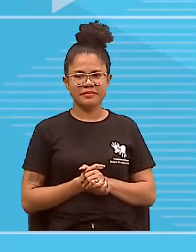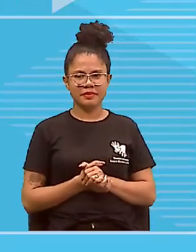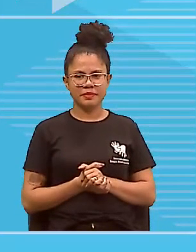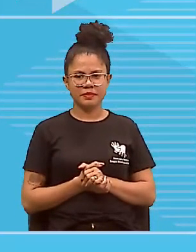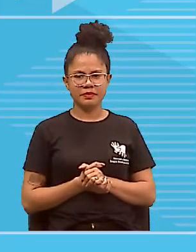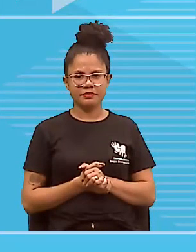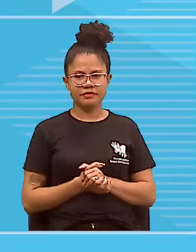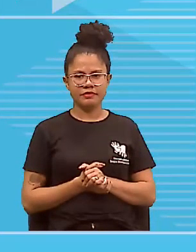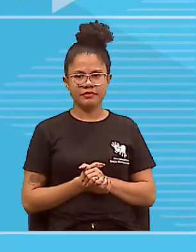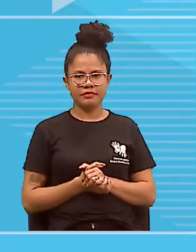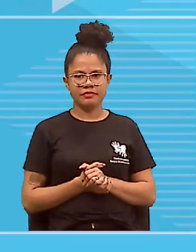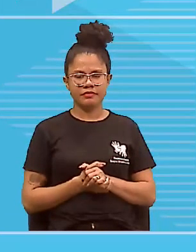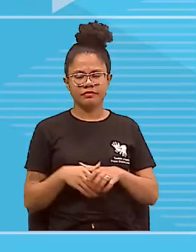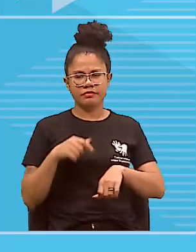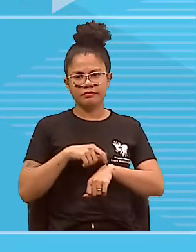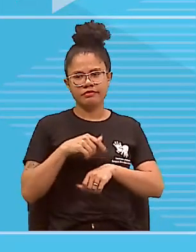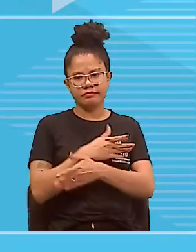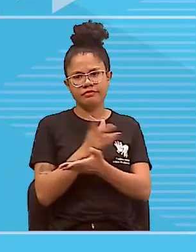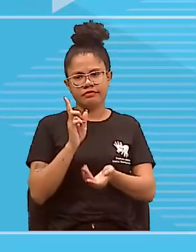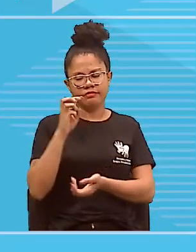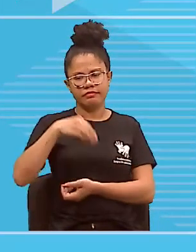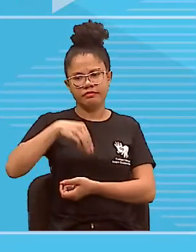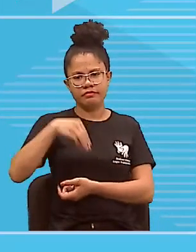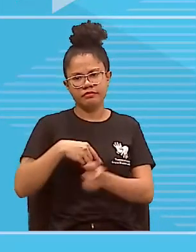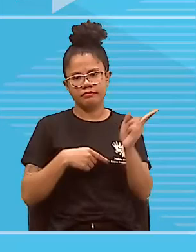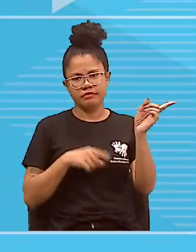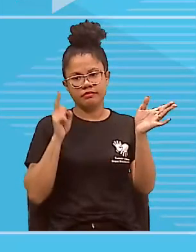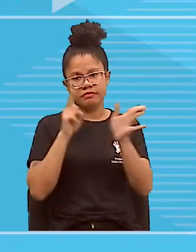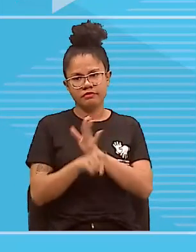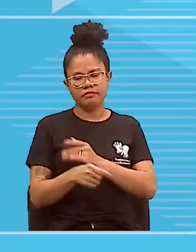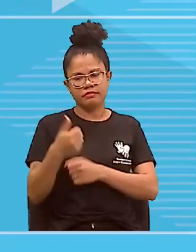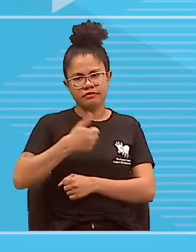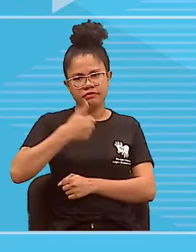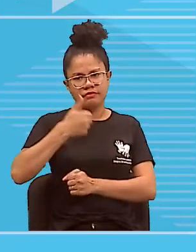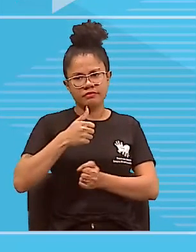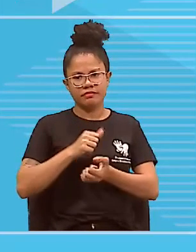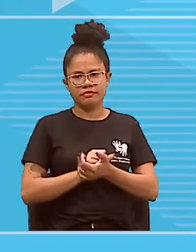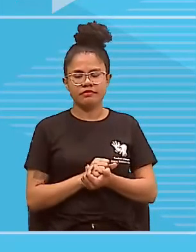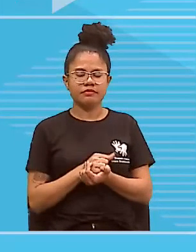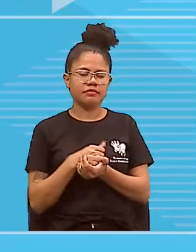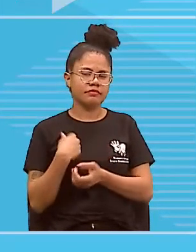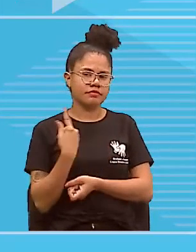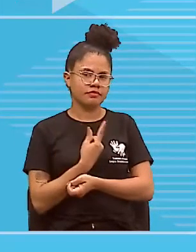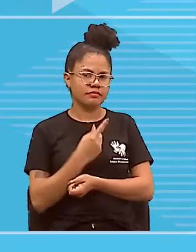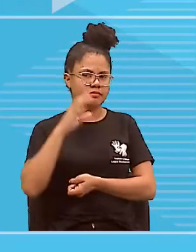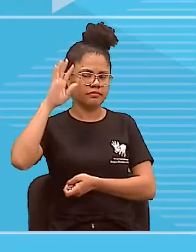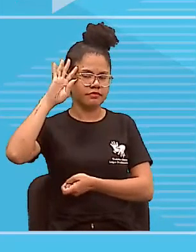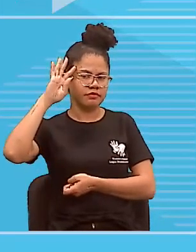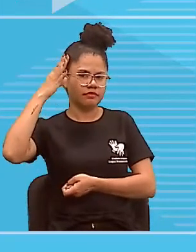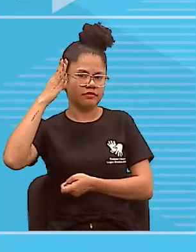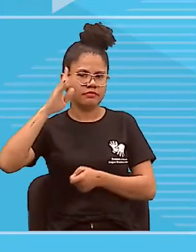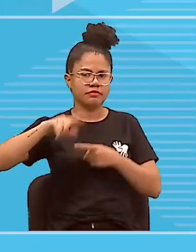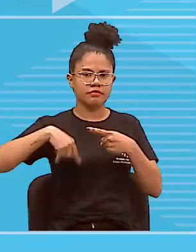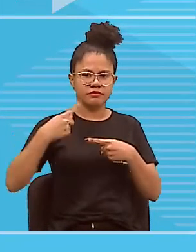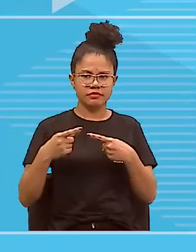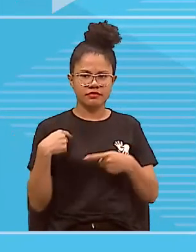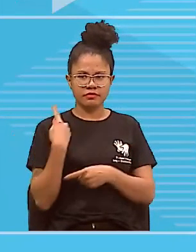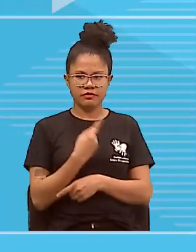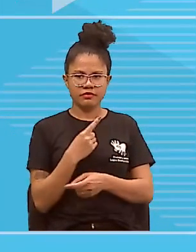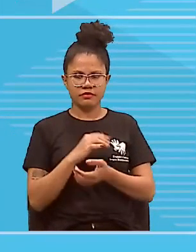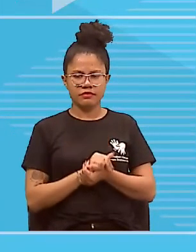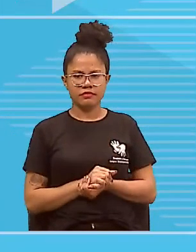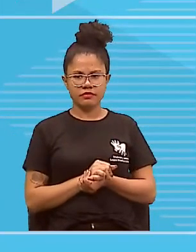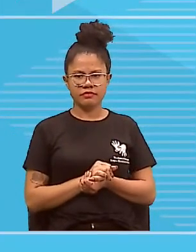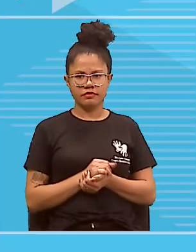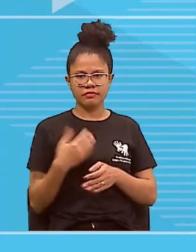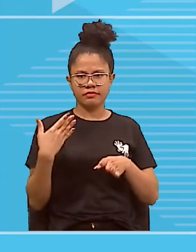vou te dar um timezinho de um minutinho para essa primeira questão a gente vai resolver ela e depois a gente parte para